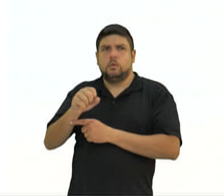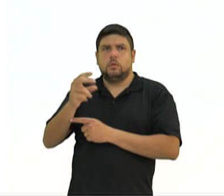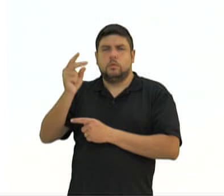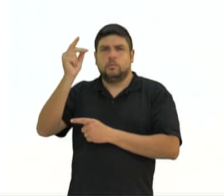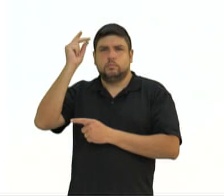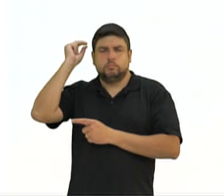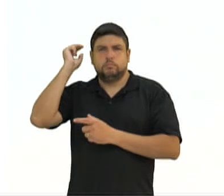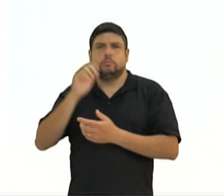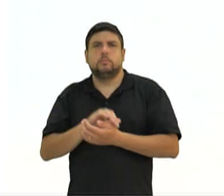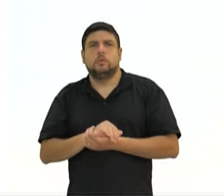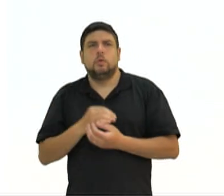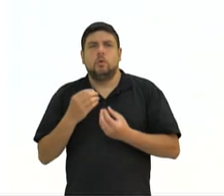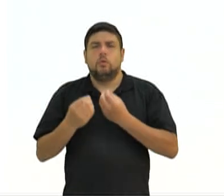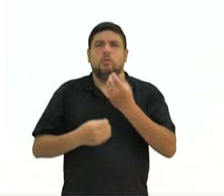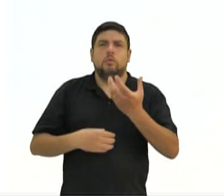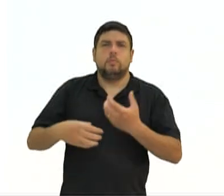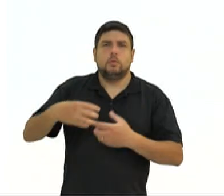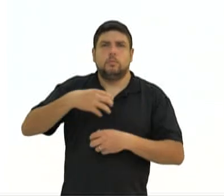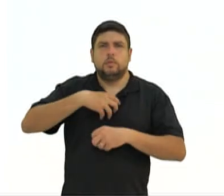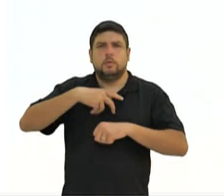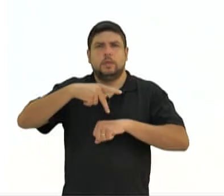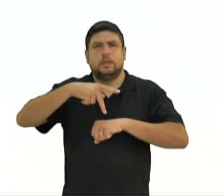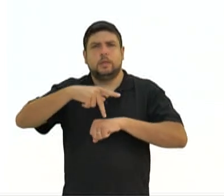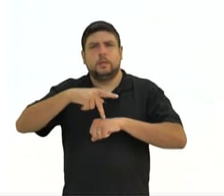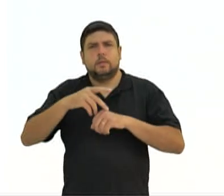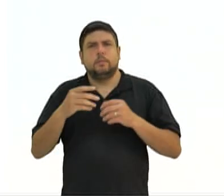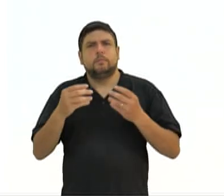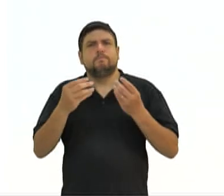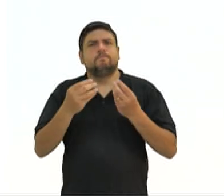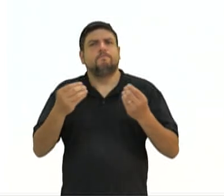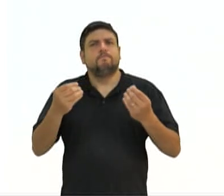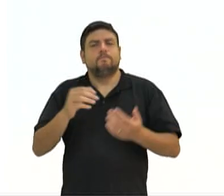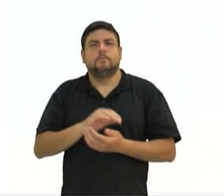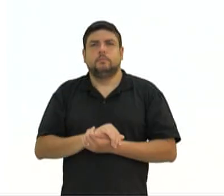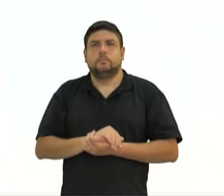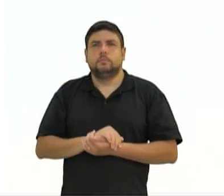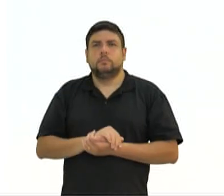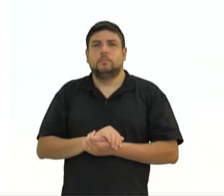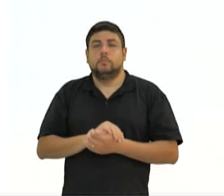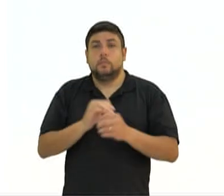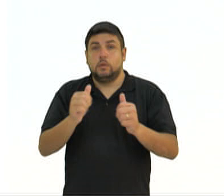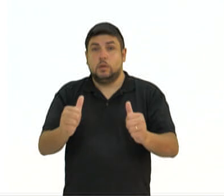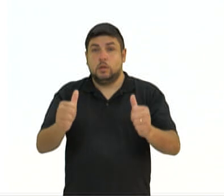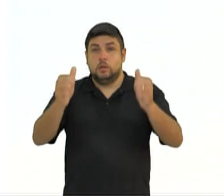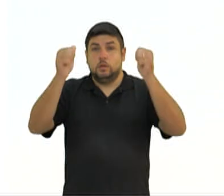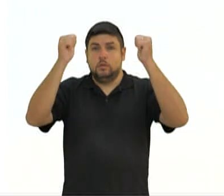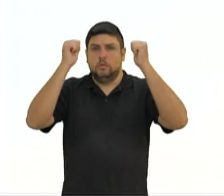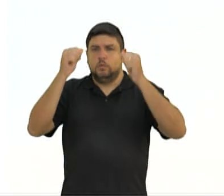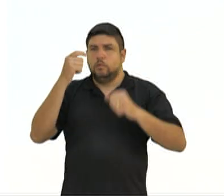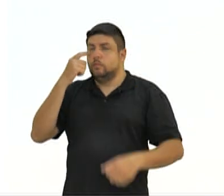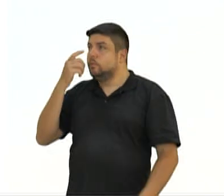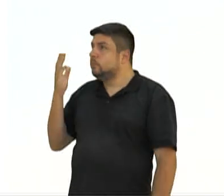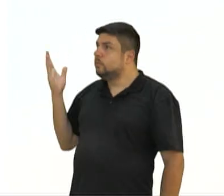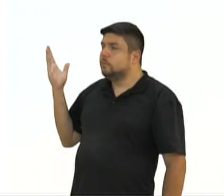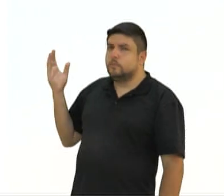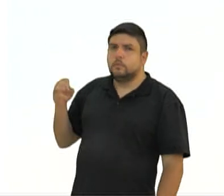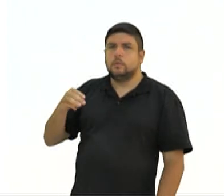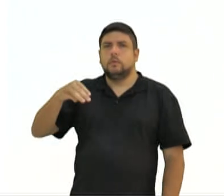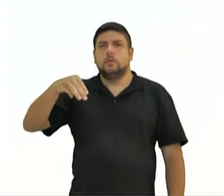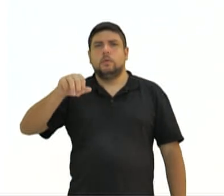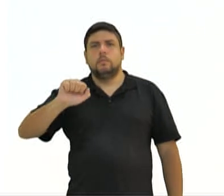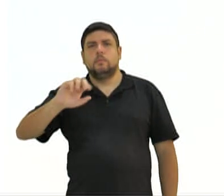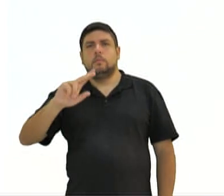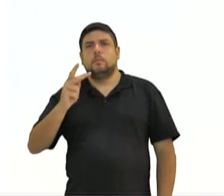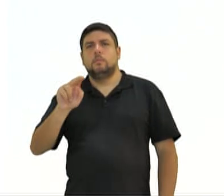característica das pedras mais rústicas. E lá no fundo vocês já estão vendo o Machu Picchu, né?